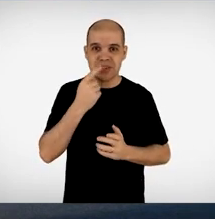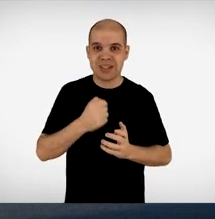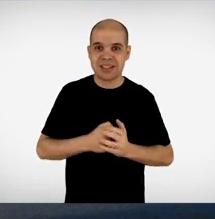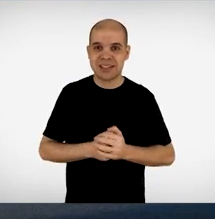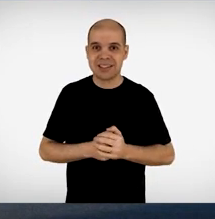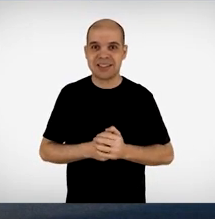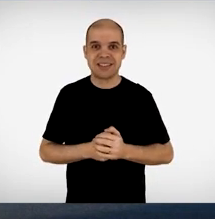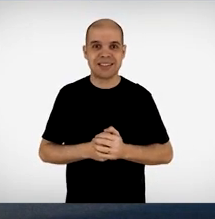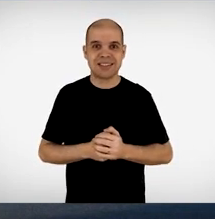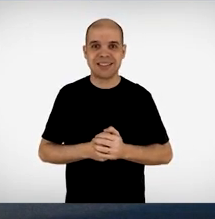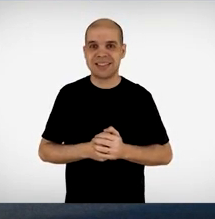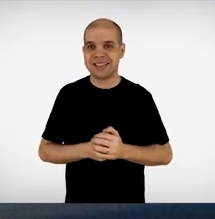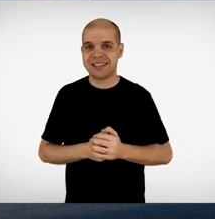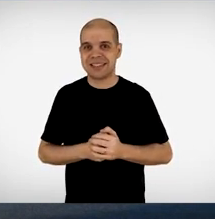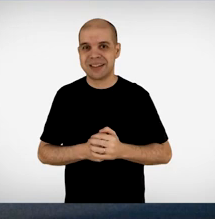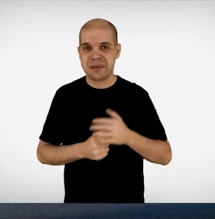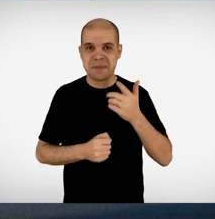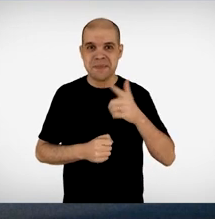bom, tá certo.